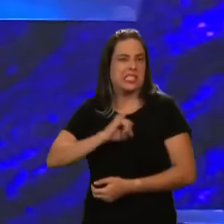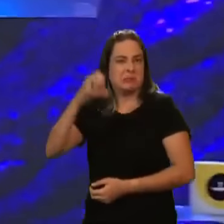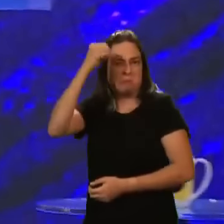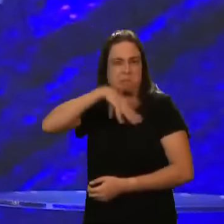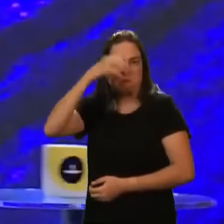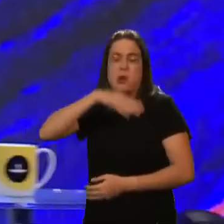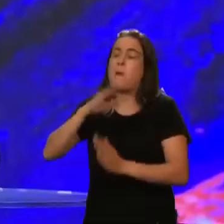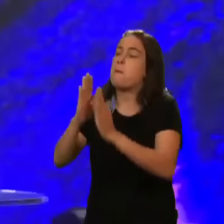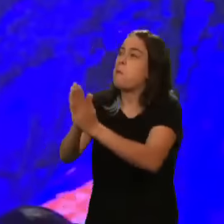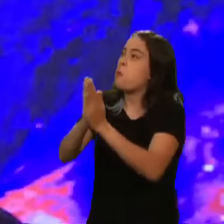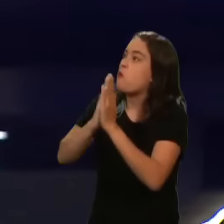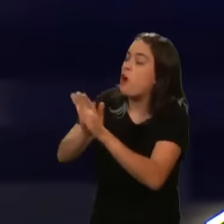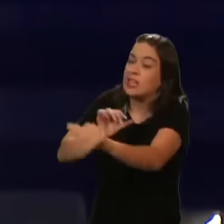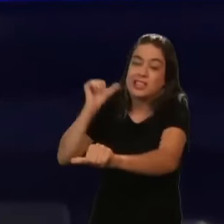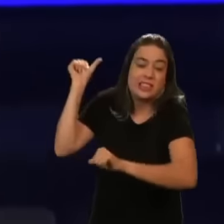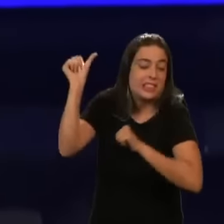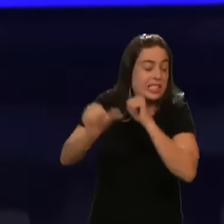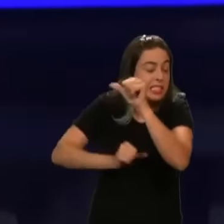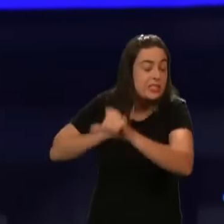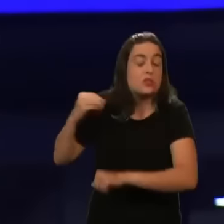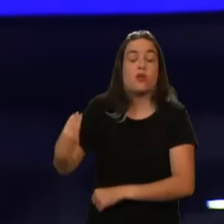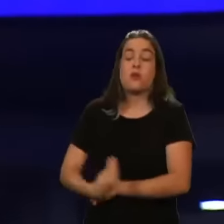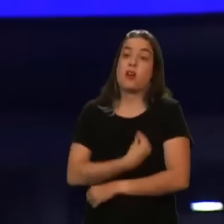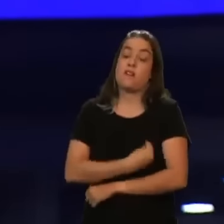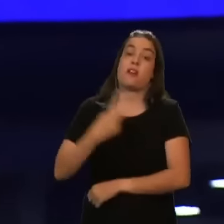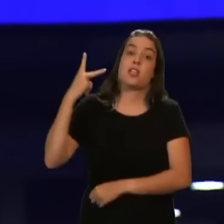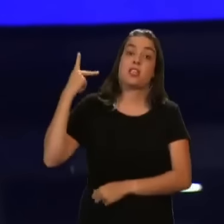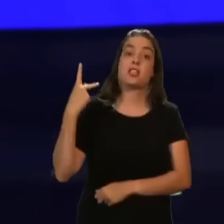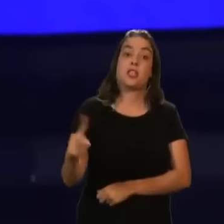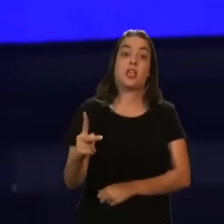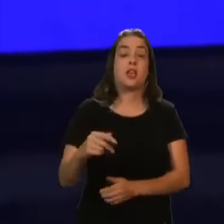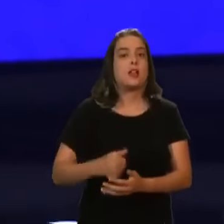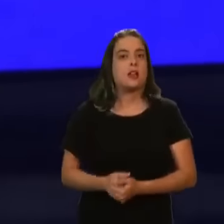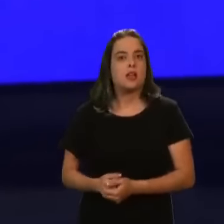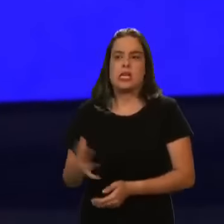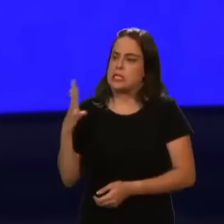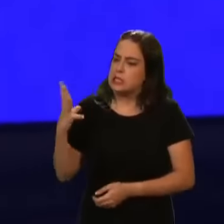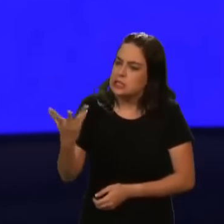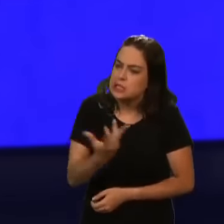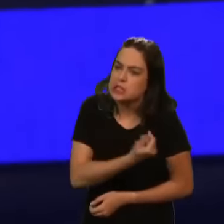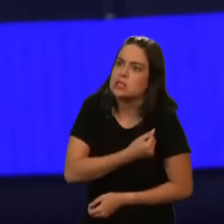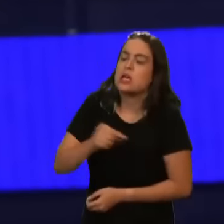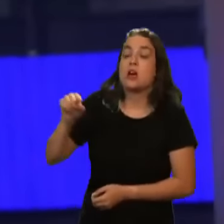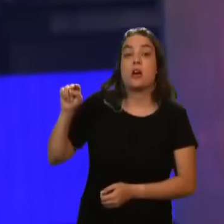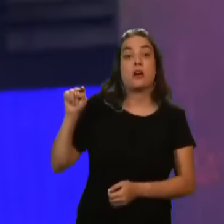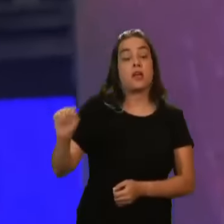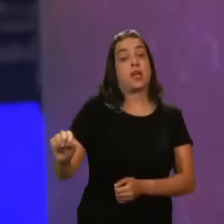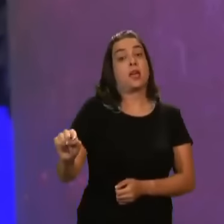homem que dá para a gente conversar. Deus salve esse homem.